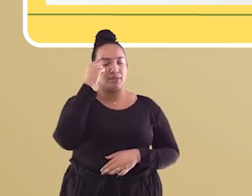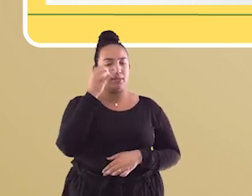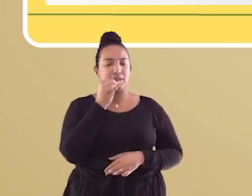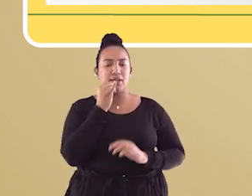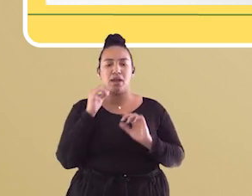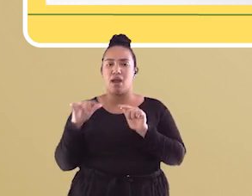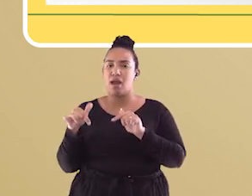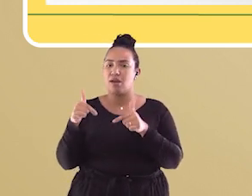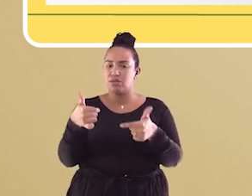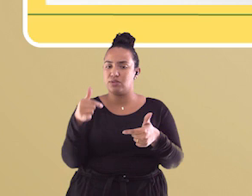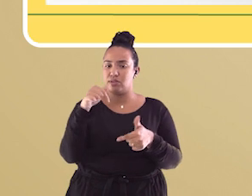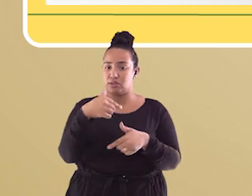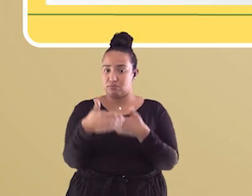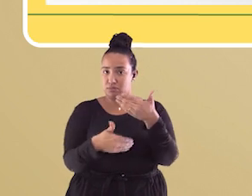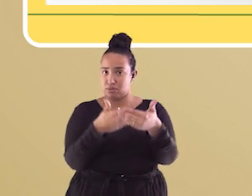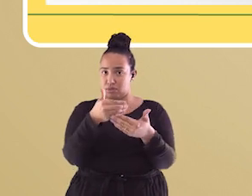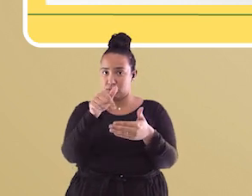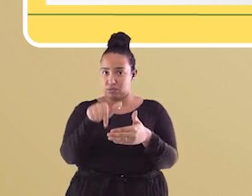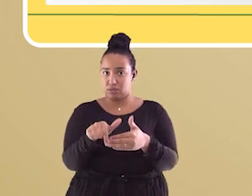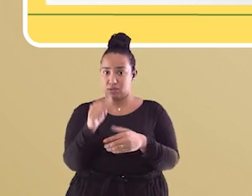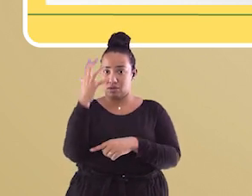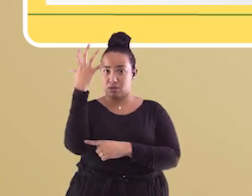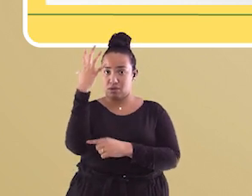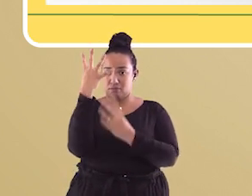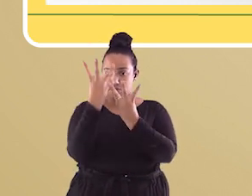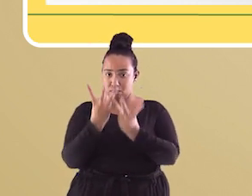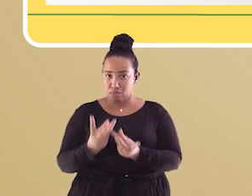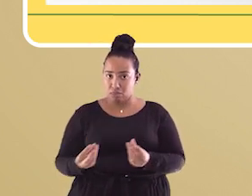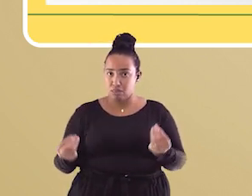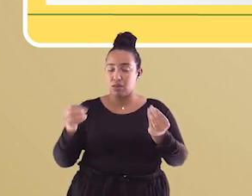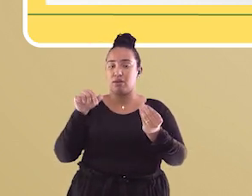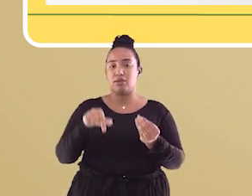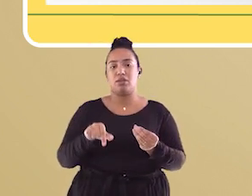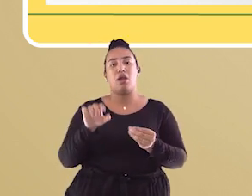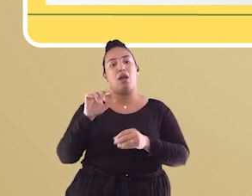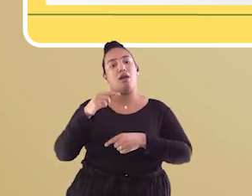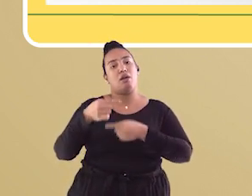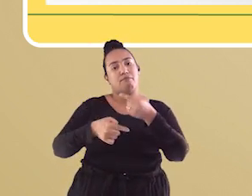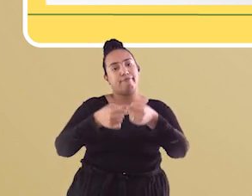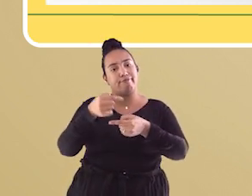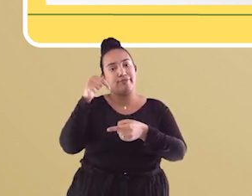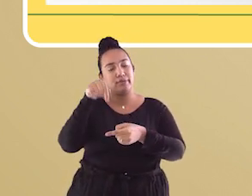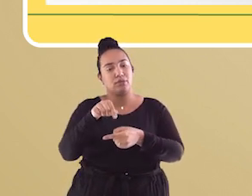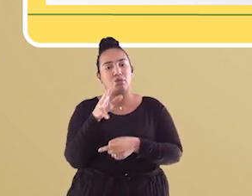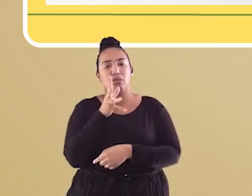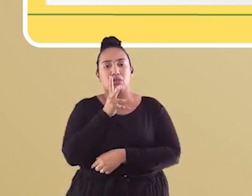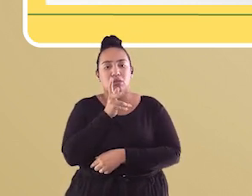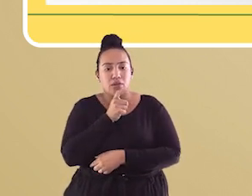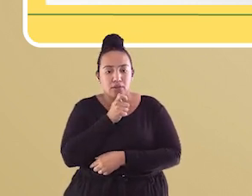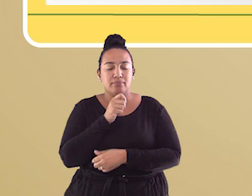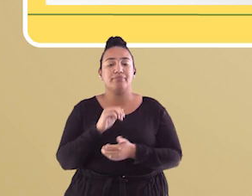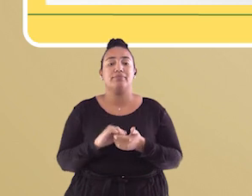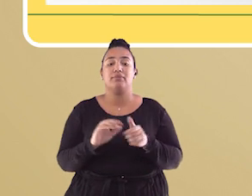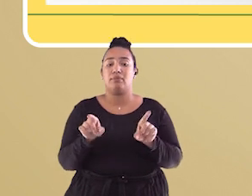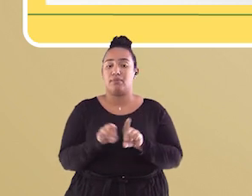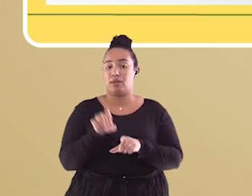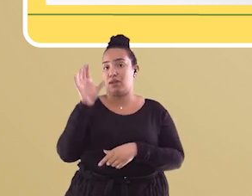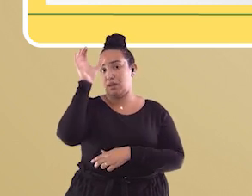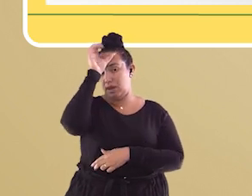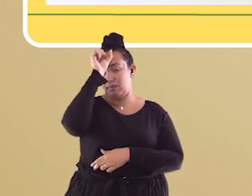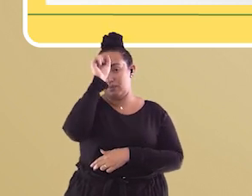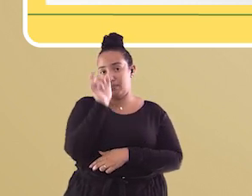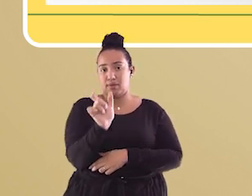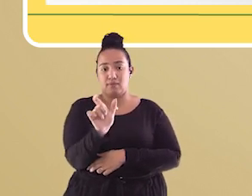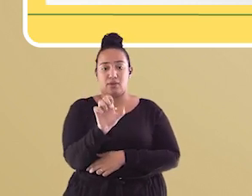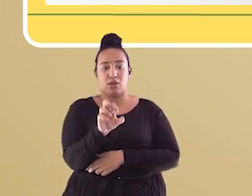podem evitar que esse processo de degradação aconteça mais rapidamente, além de termos visto o que é a